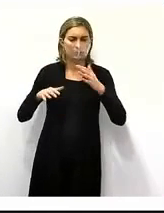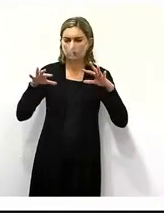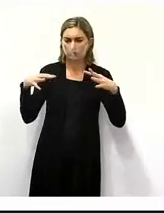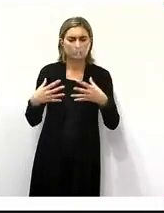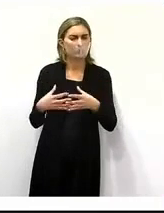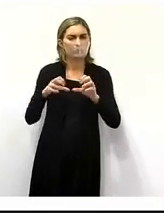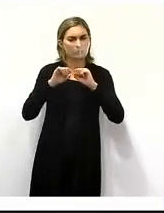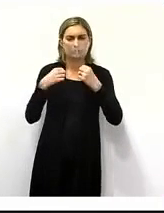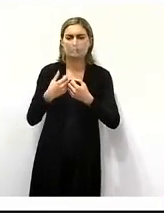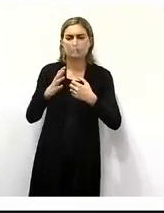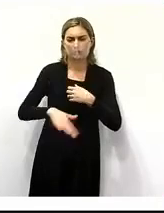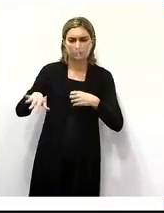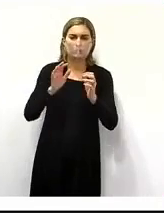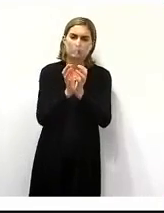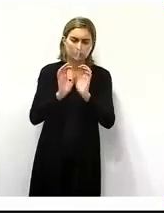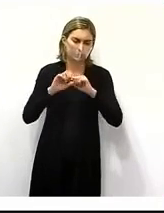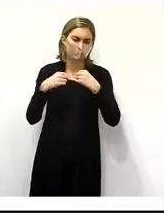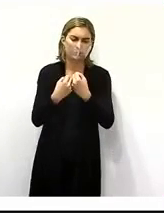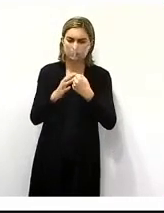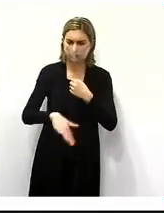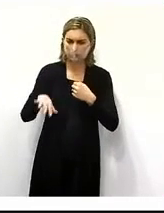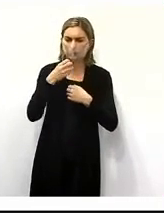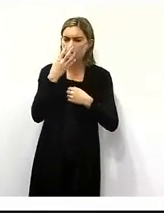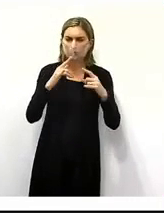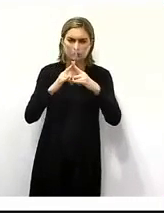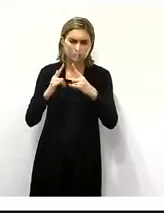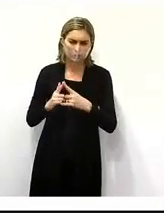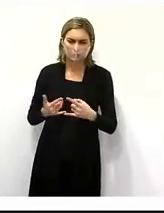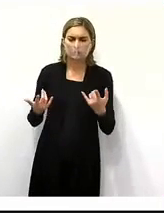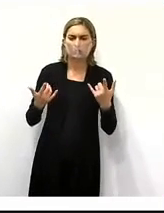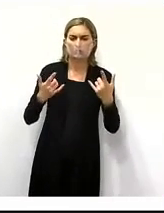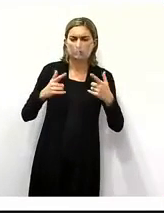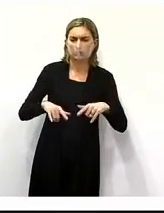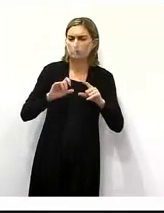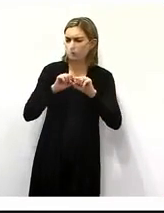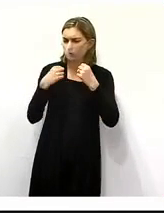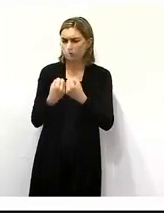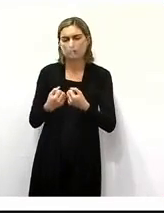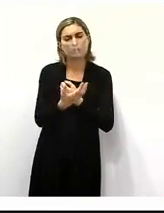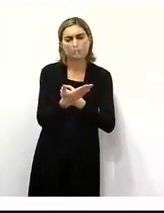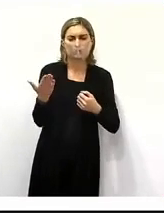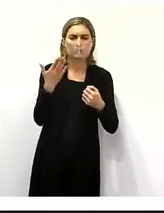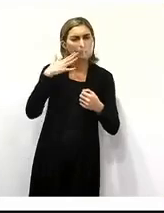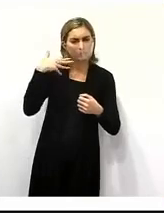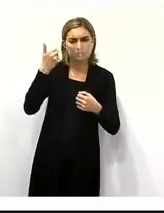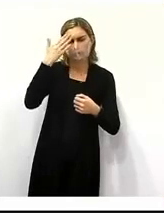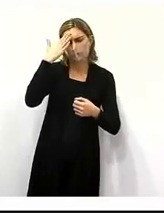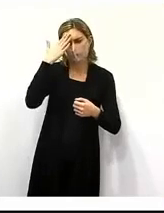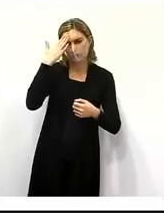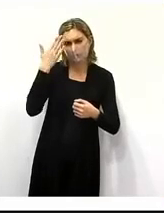todo, que é o corpo social. As boas instituições sociais são as que melhor